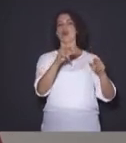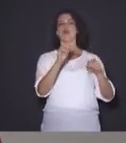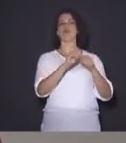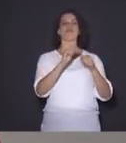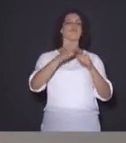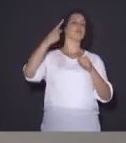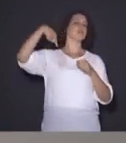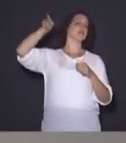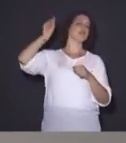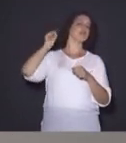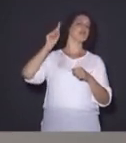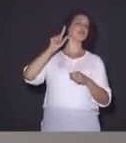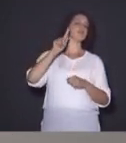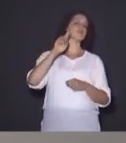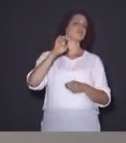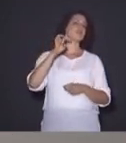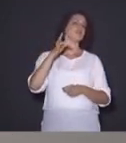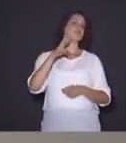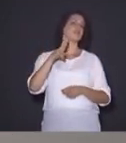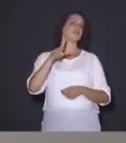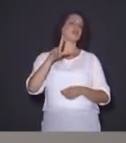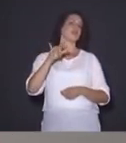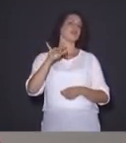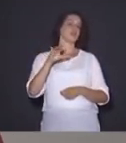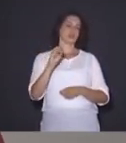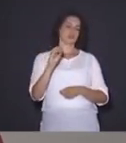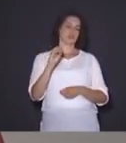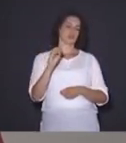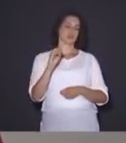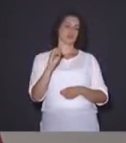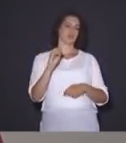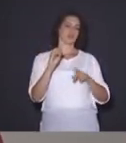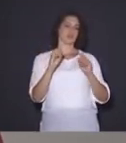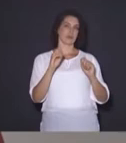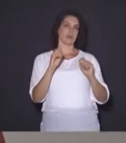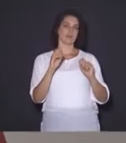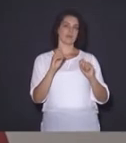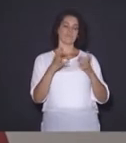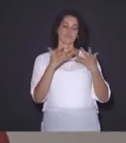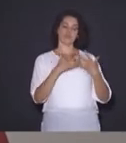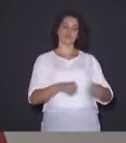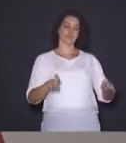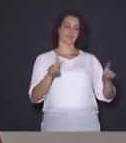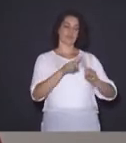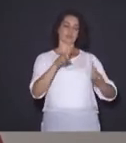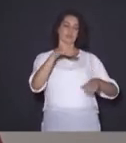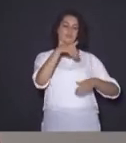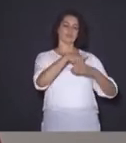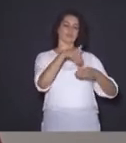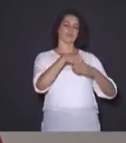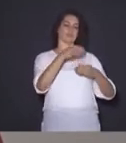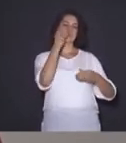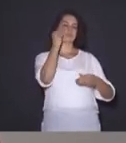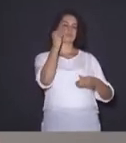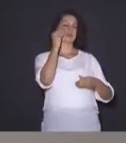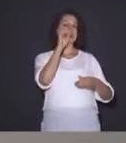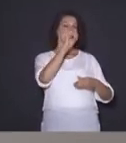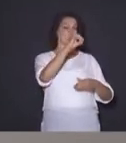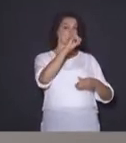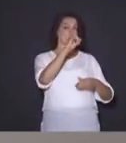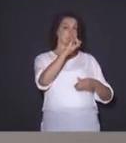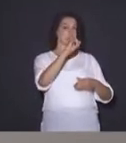bem sucedida ali não deixe esse é candidato se for candidato não deixa se